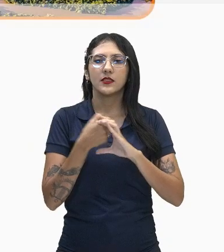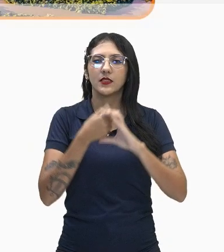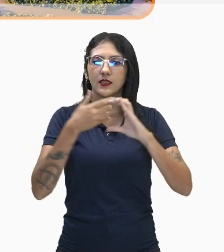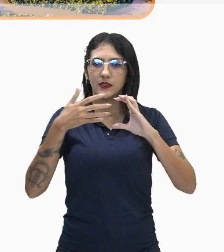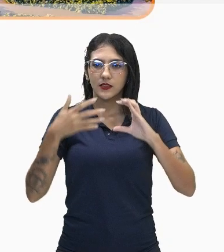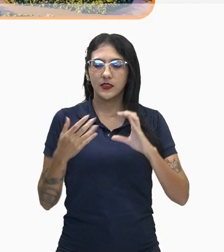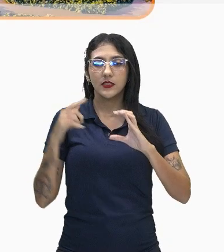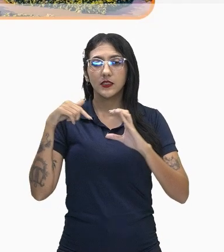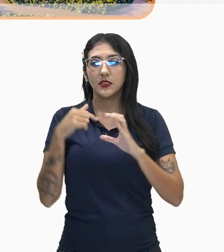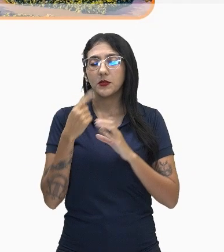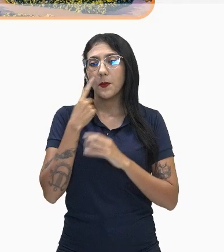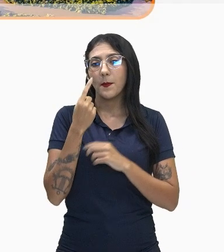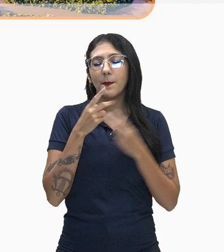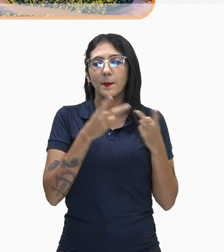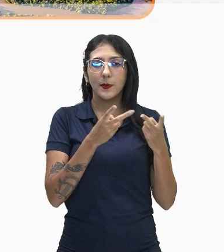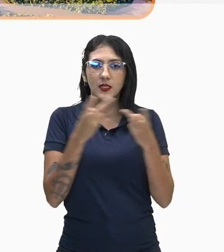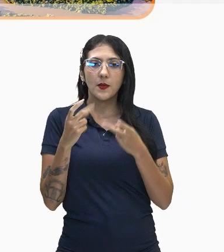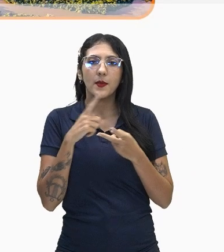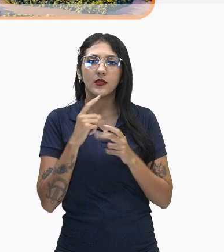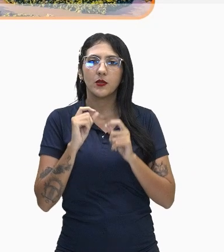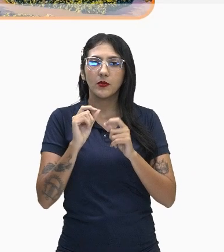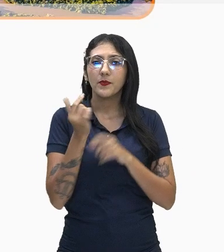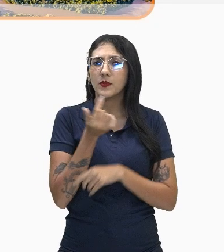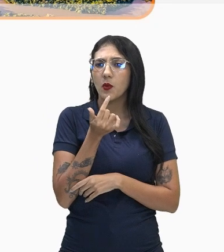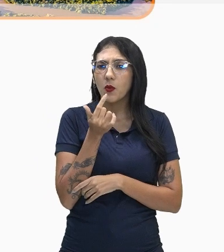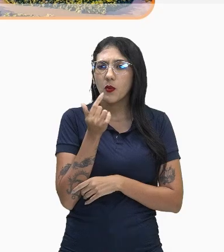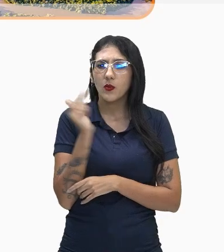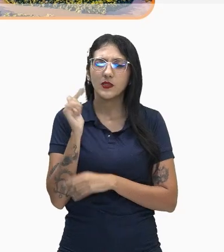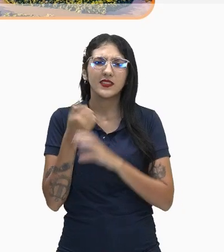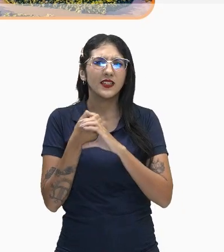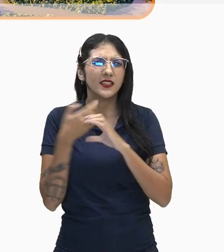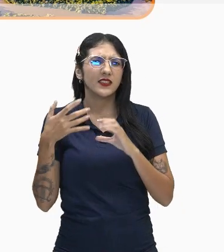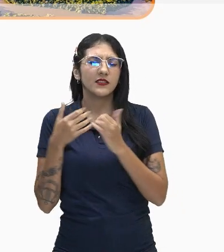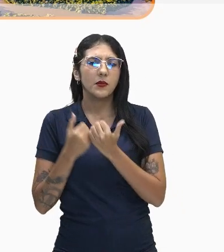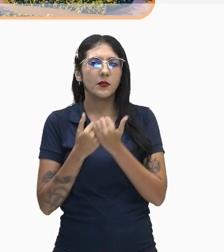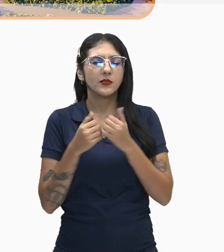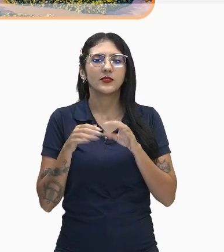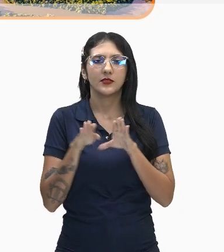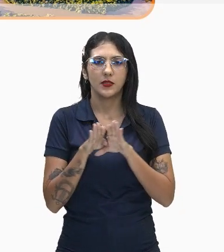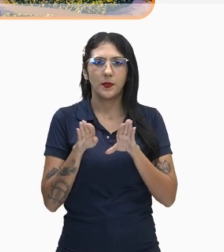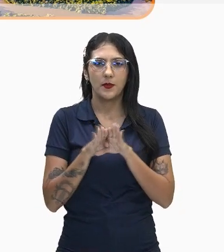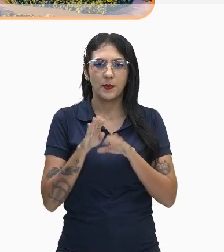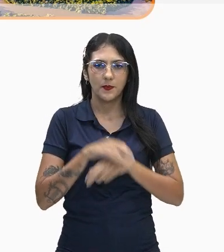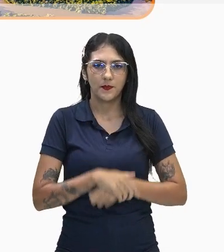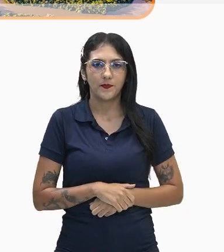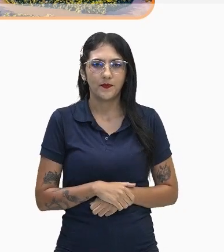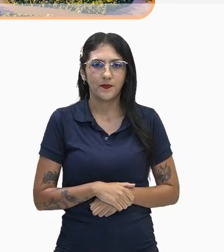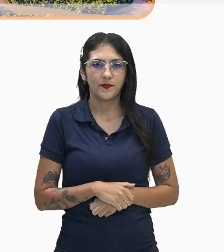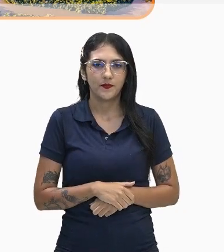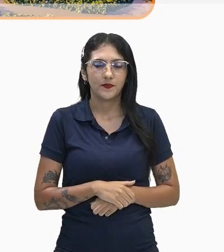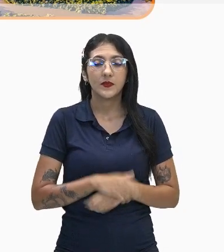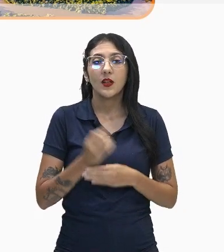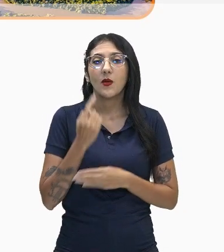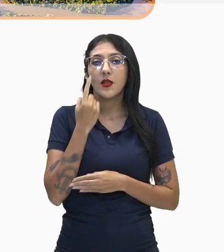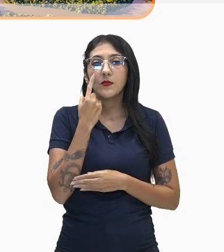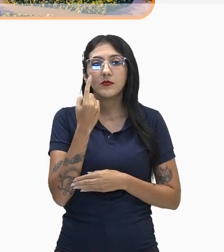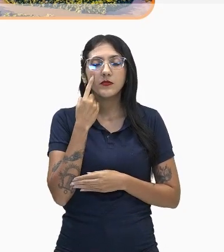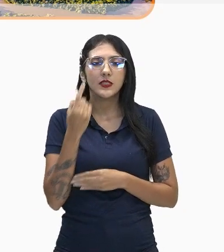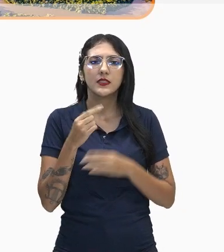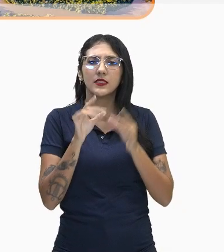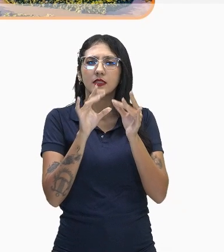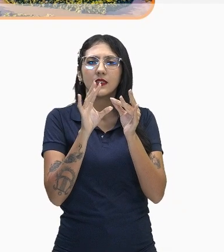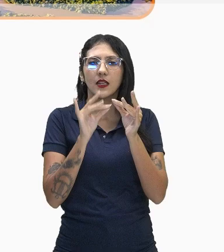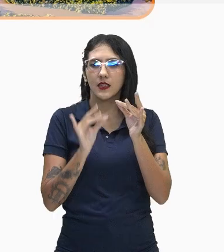nós temos as subunidades, né? Onde Jurandir Ross, ele classificou ali